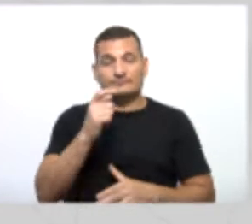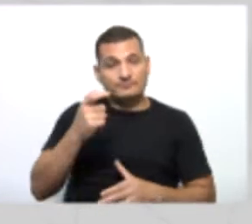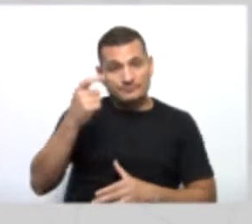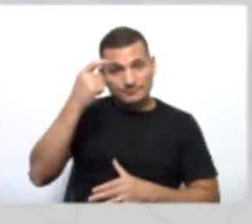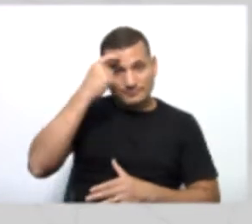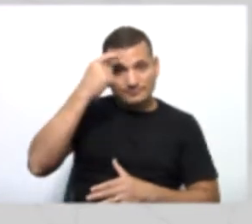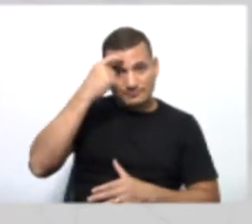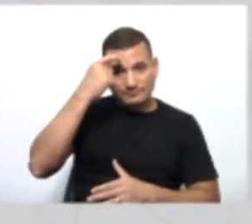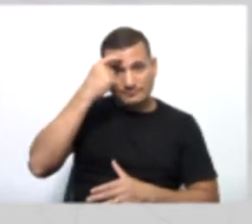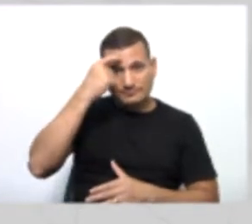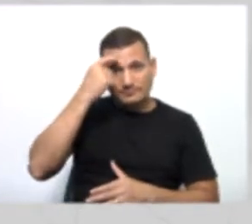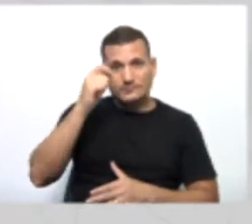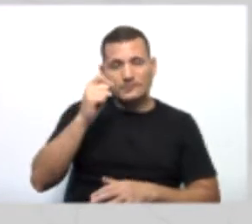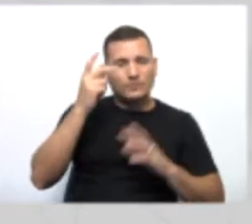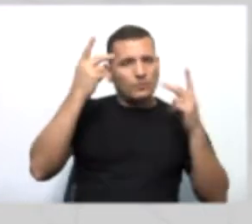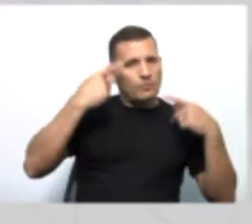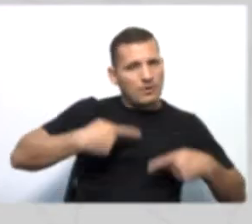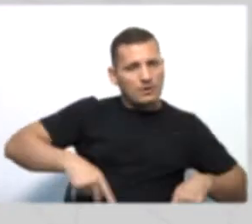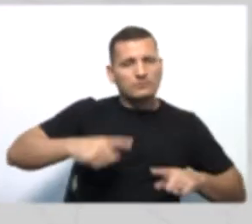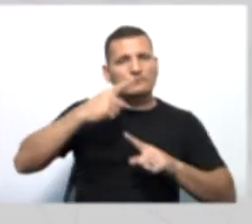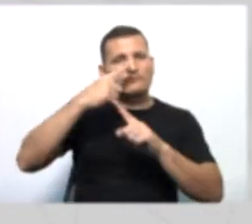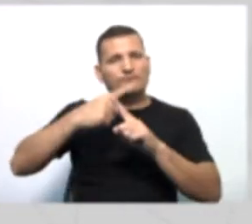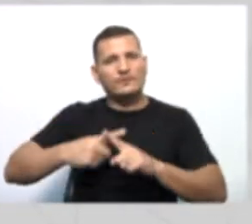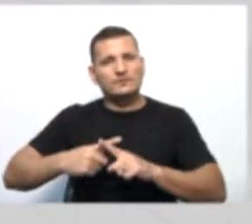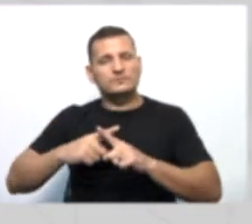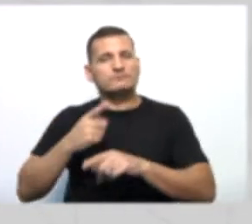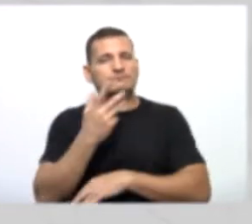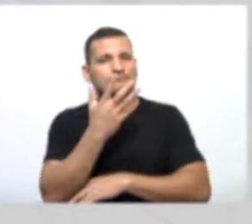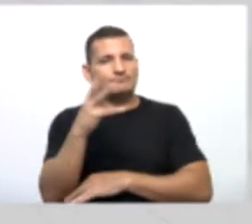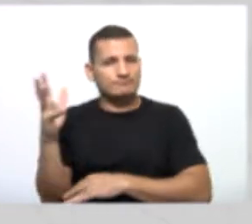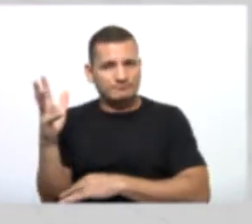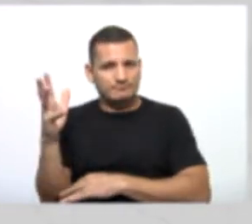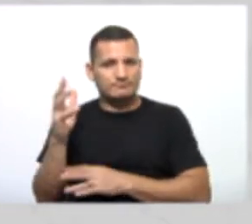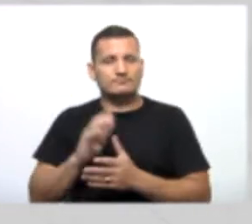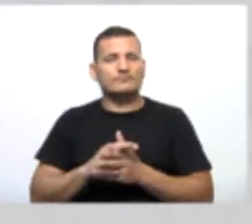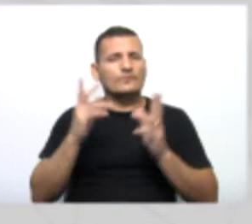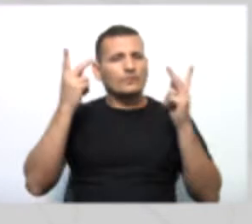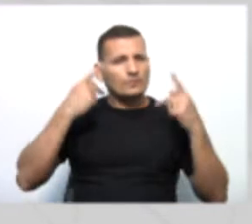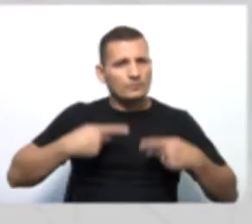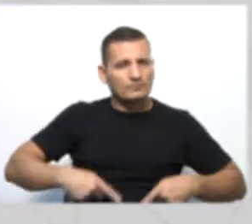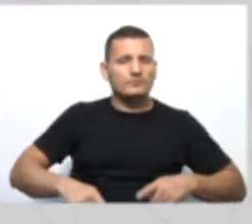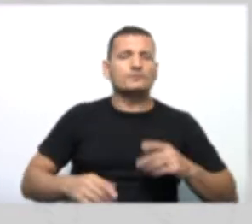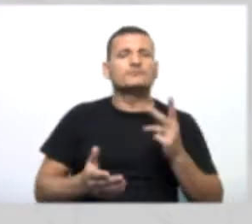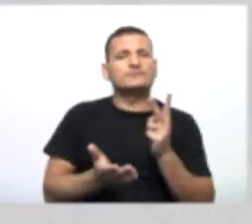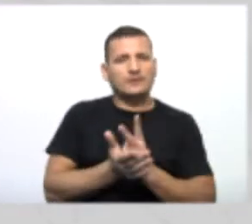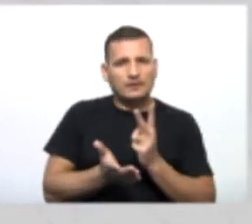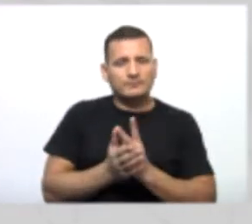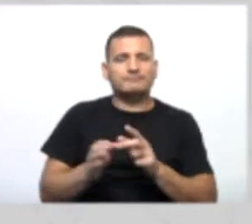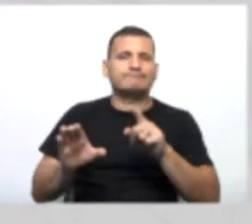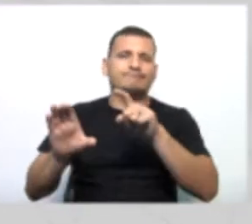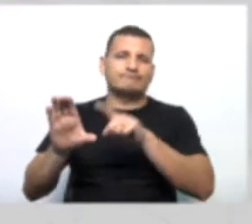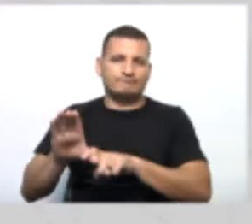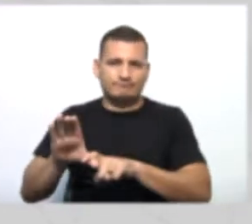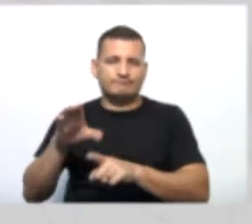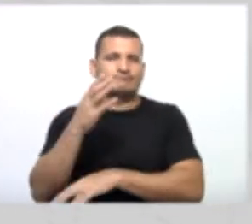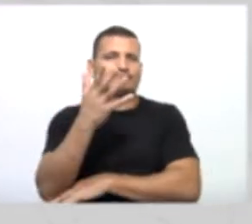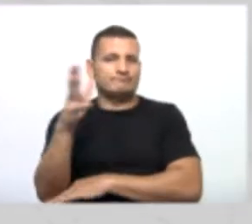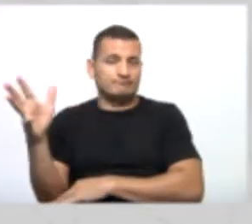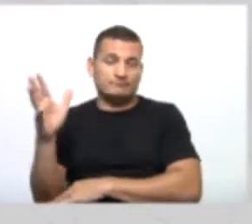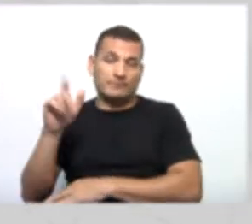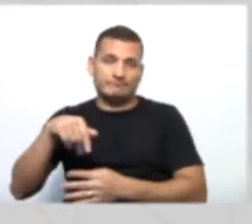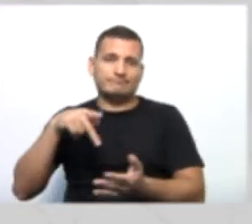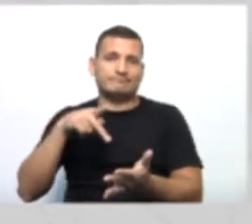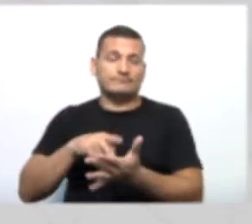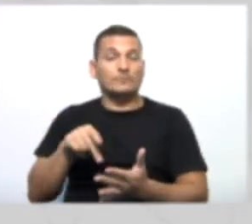consciência de homem versus meio ambiente. E o que acontece? O homem sempre dependerá da natureza, isso é um fato. O professor